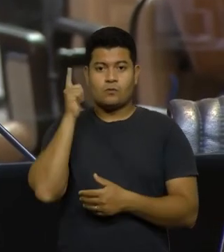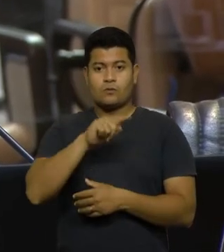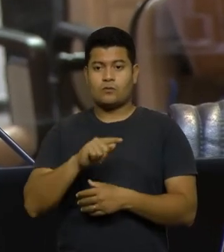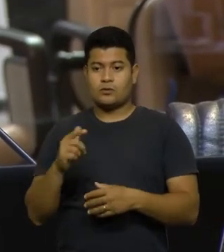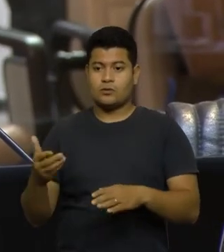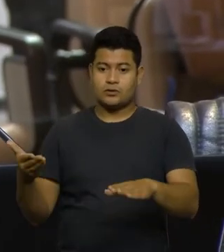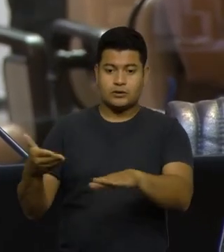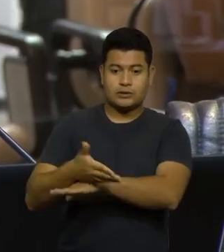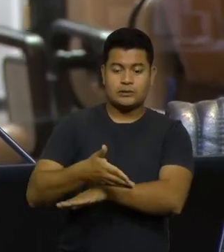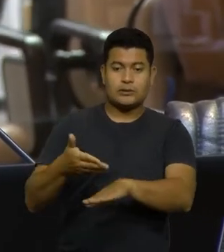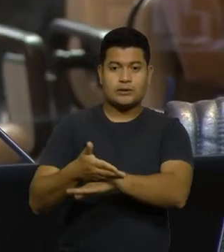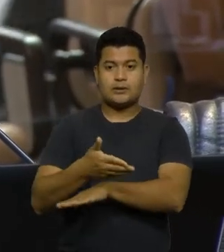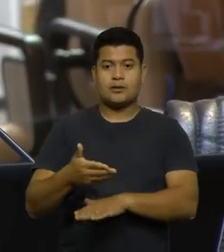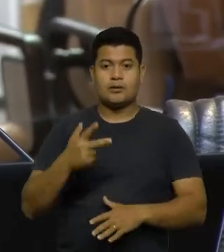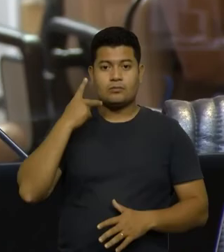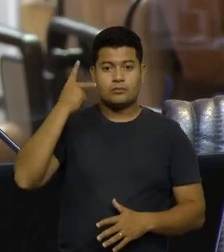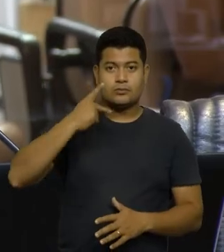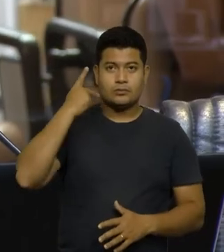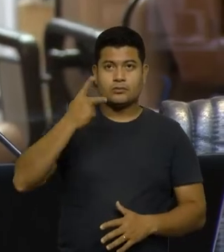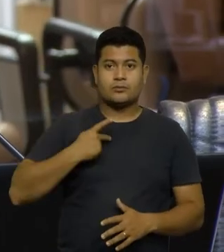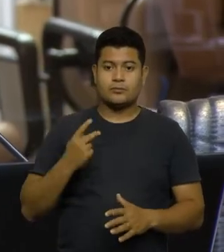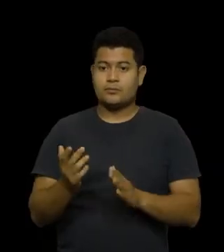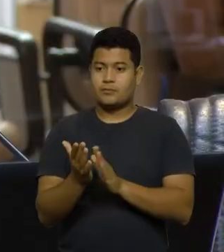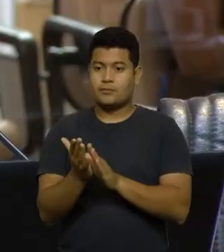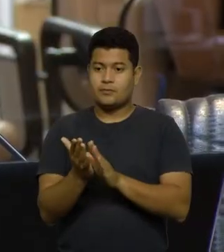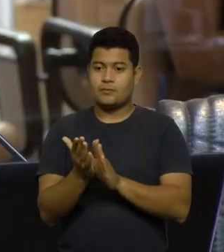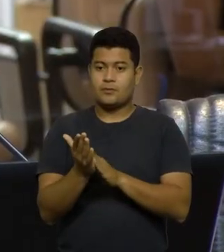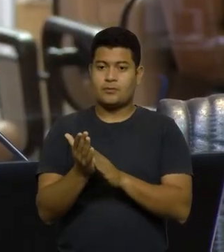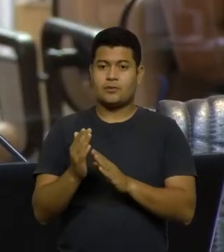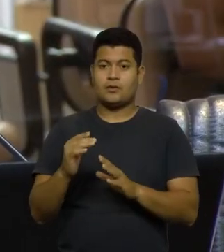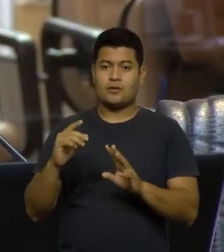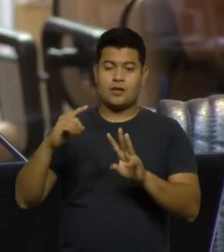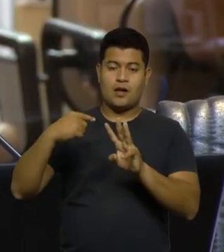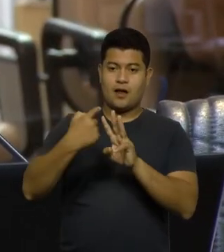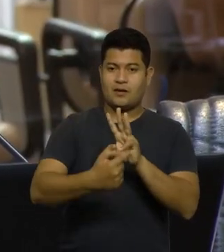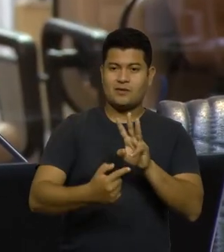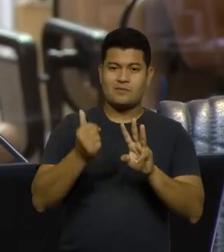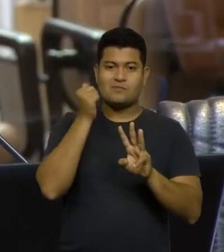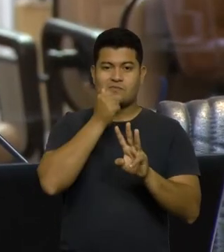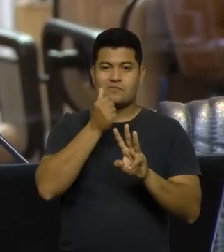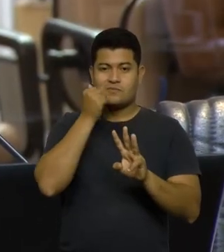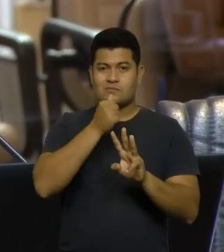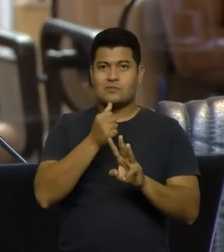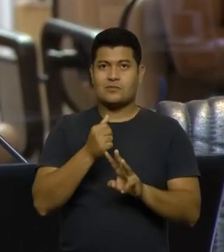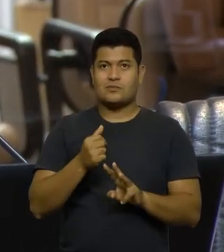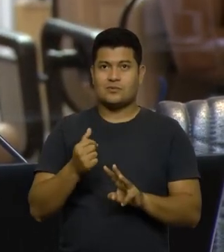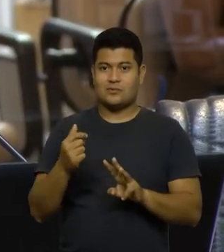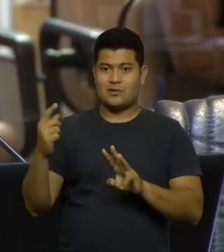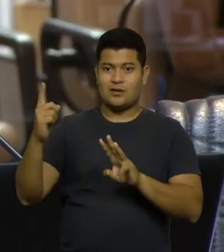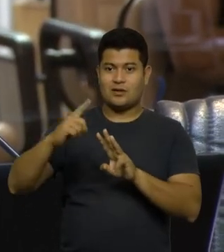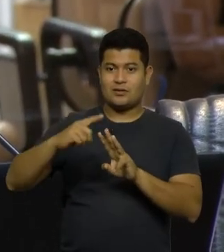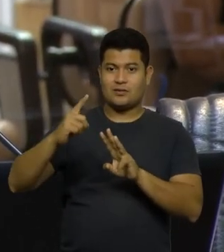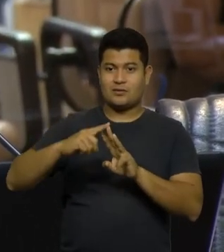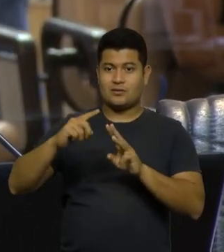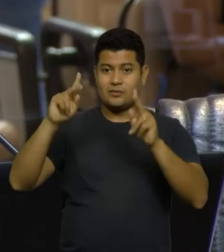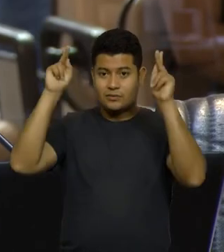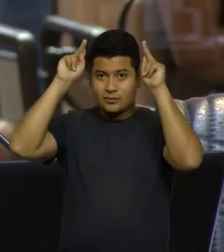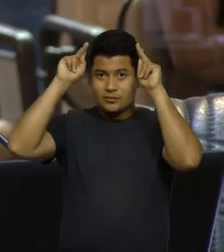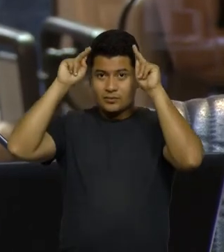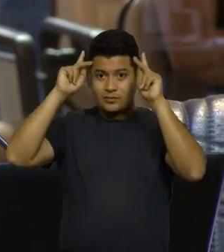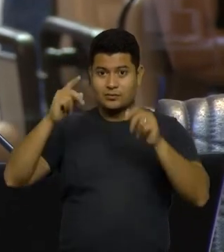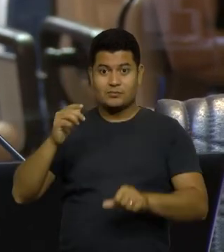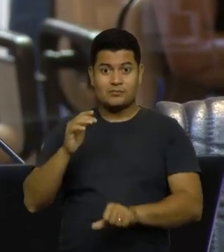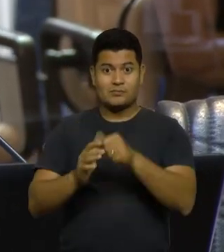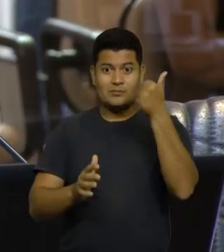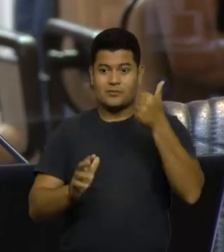político. Meu parabéns também para a rainha, para as princesas. Gostaria de falar para a segunda princesa ali, que é a primeira vez que eu também falei